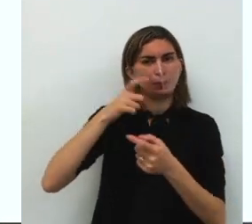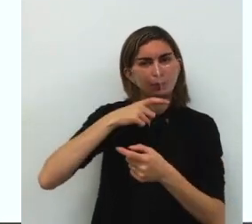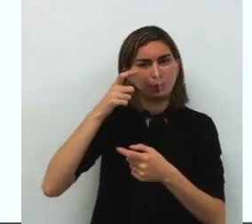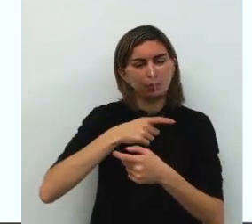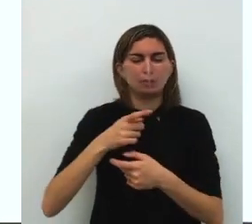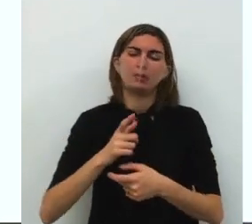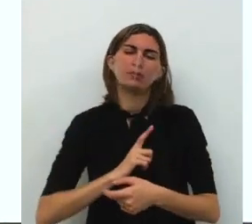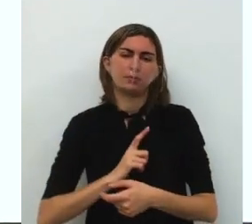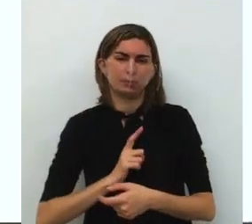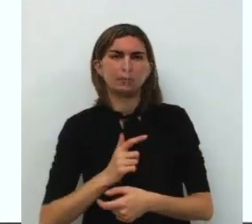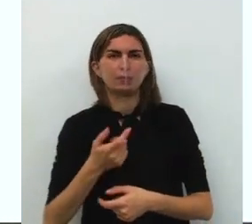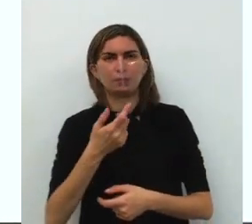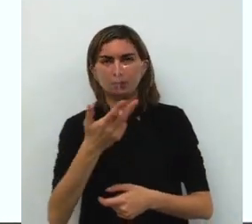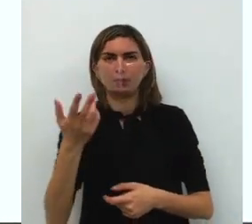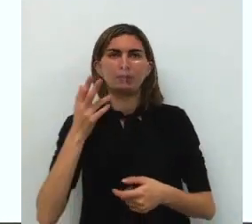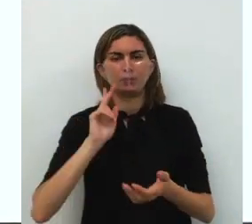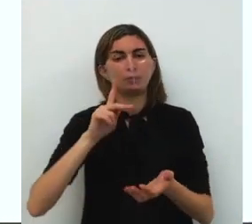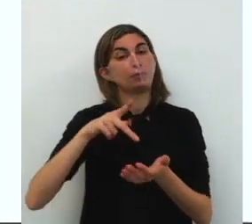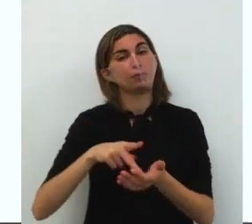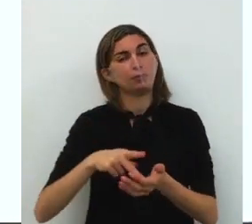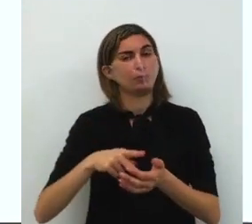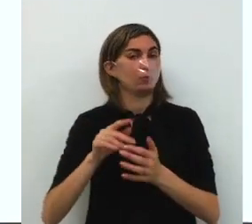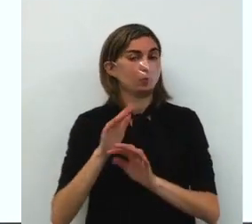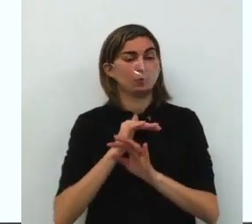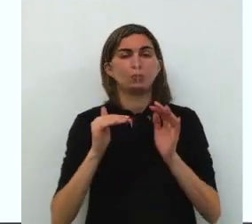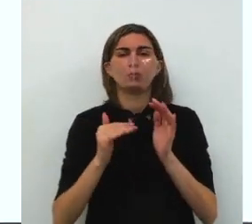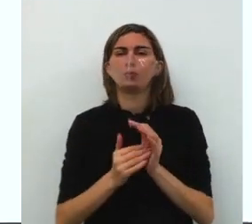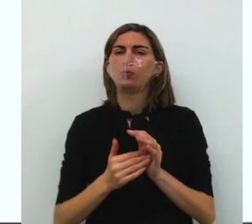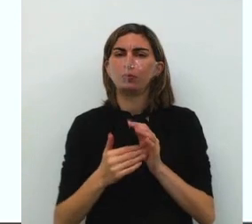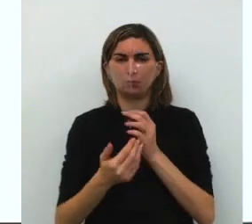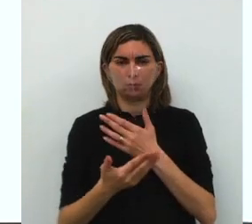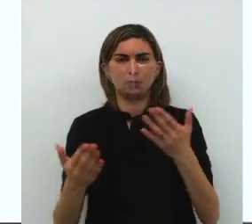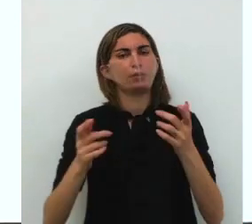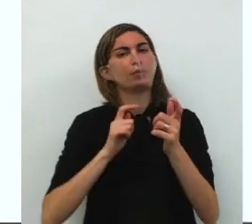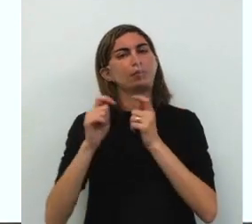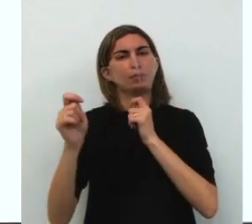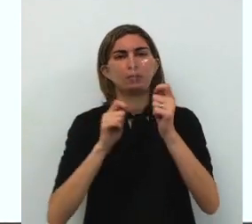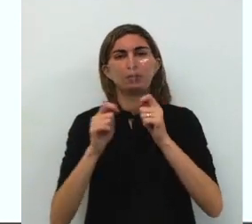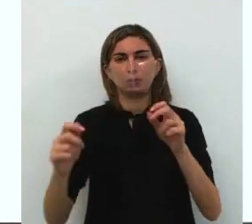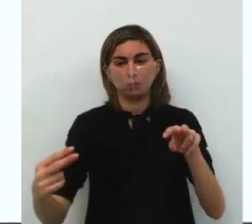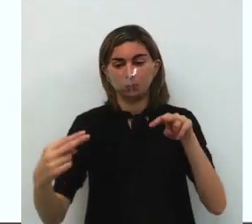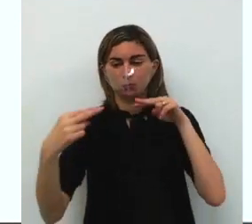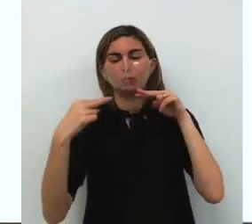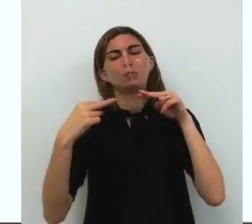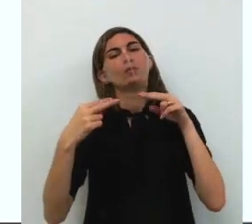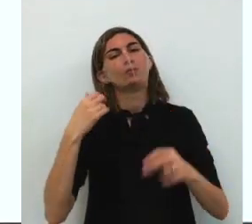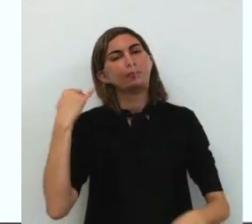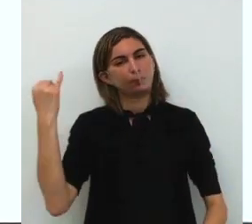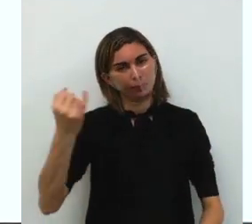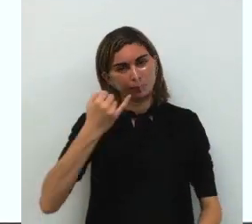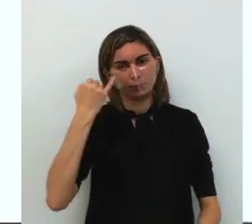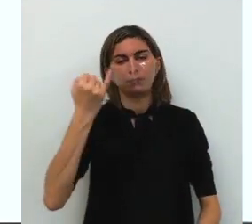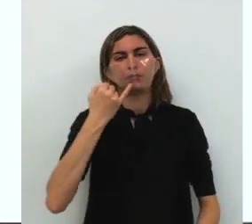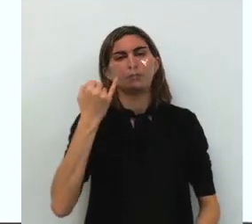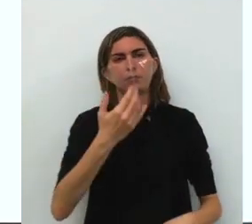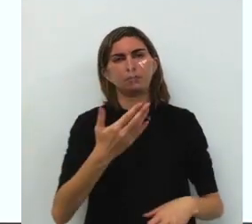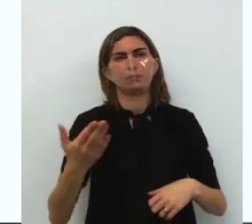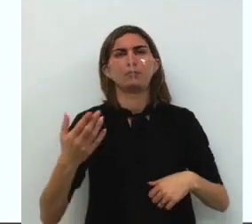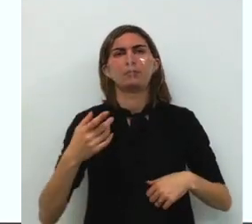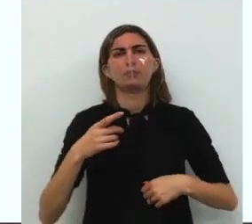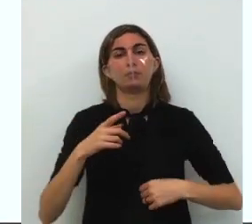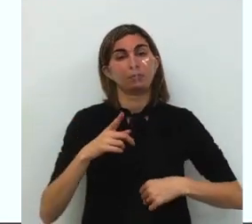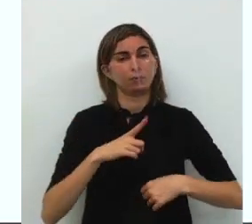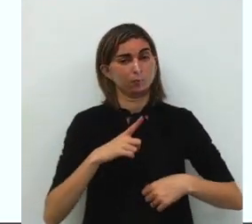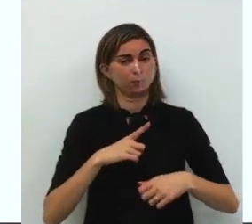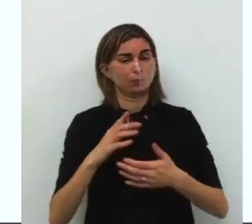quando ela vem. Então, sinceridade é tudo. É o quê? Como eu já disse, a entrevista é olho no olho. Isso é importantíssimo.